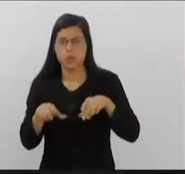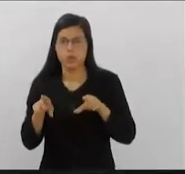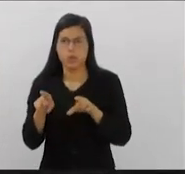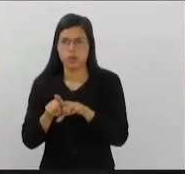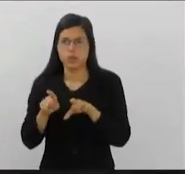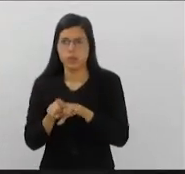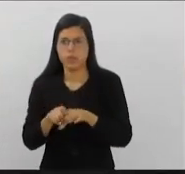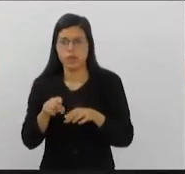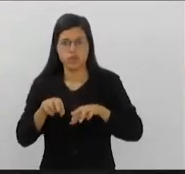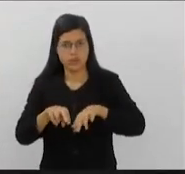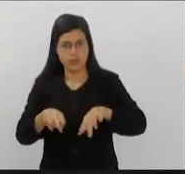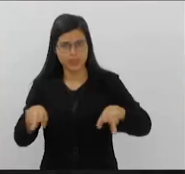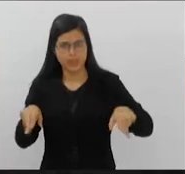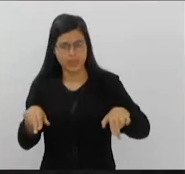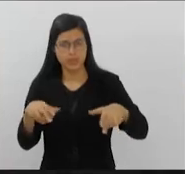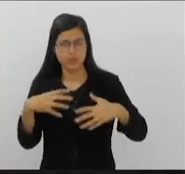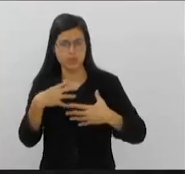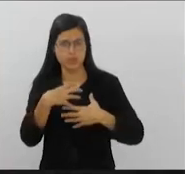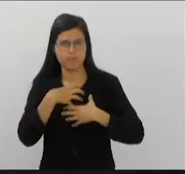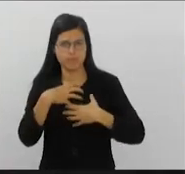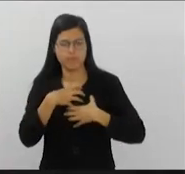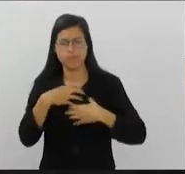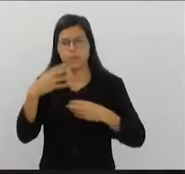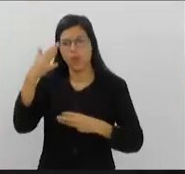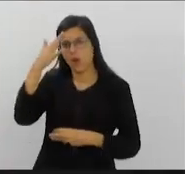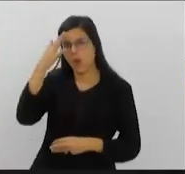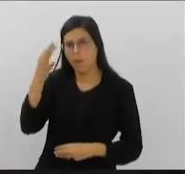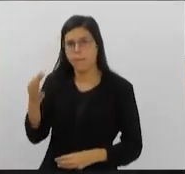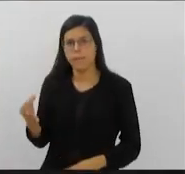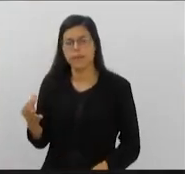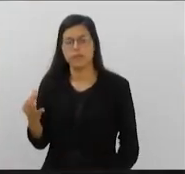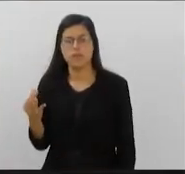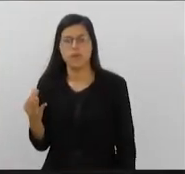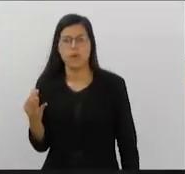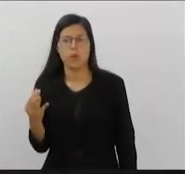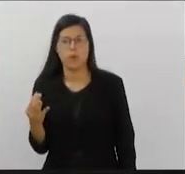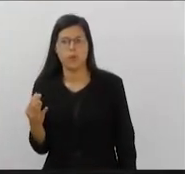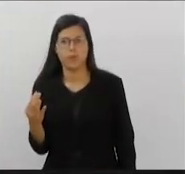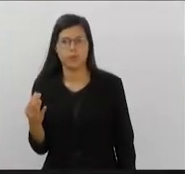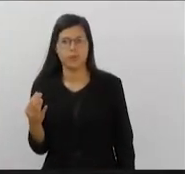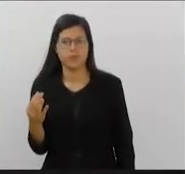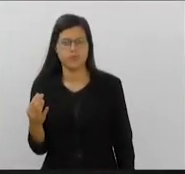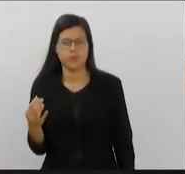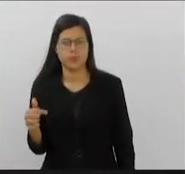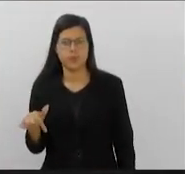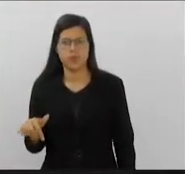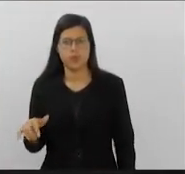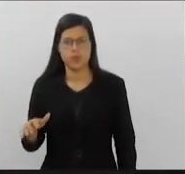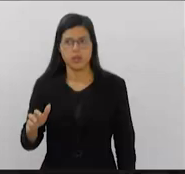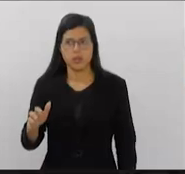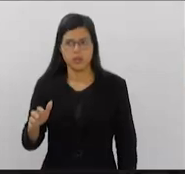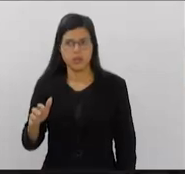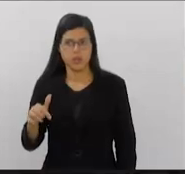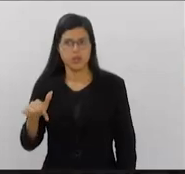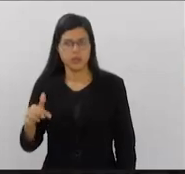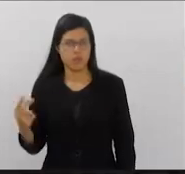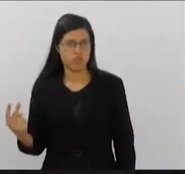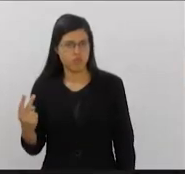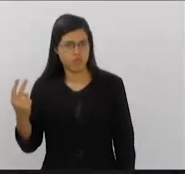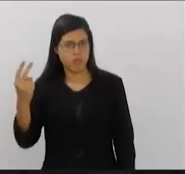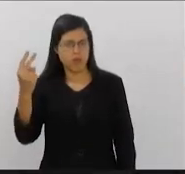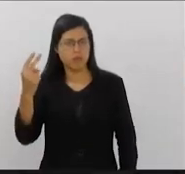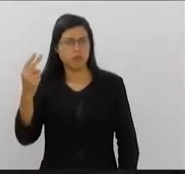no sentido da compreensão de que a riqueza étnico-cultural e o